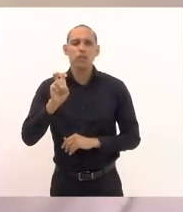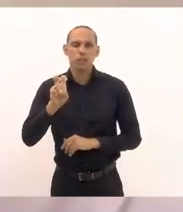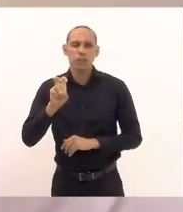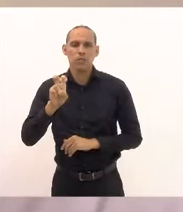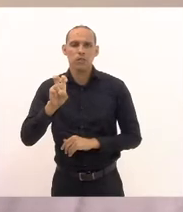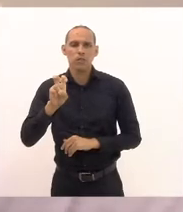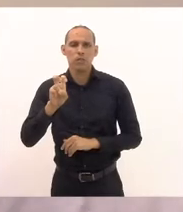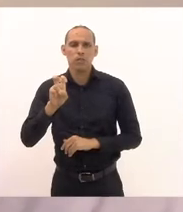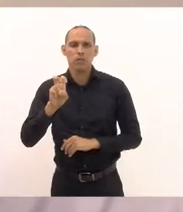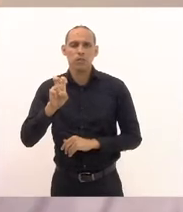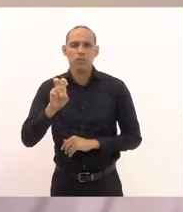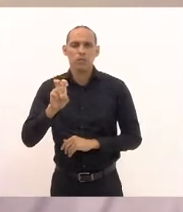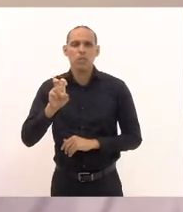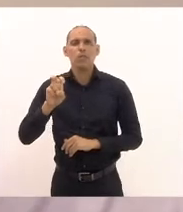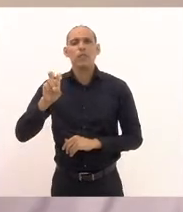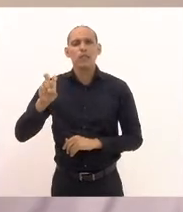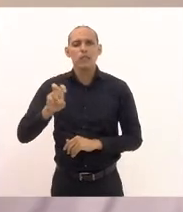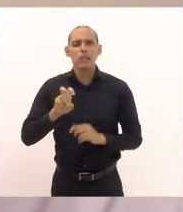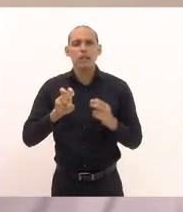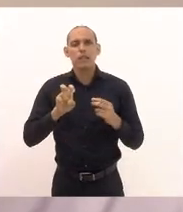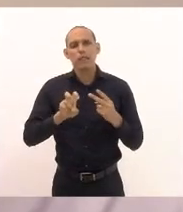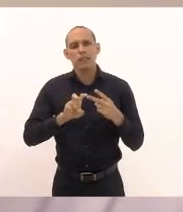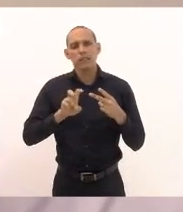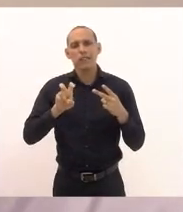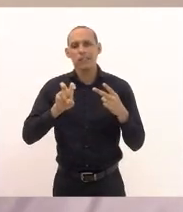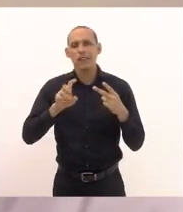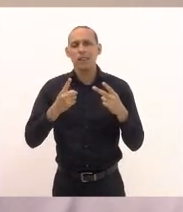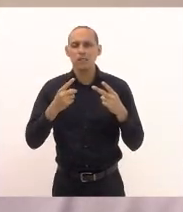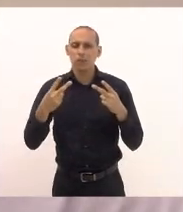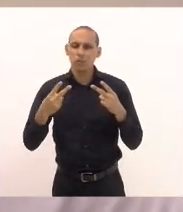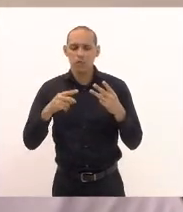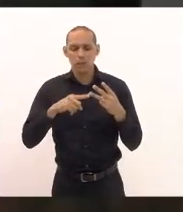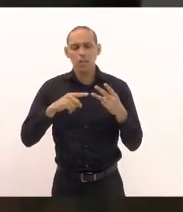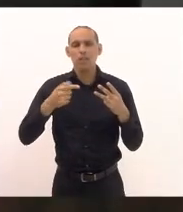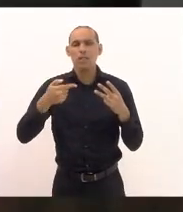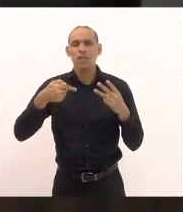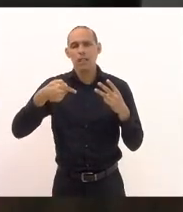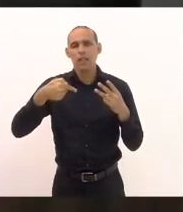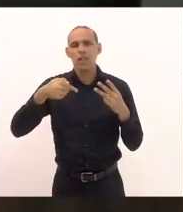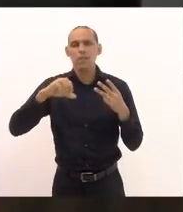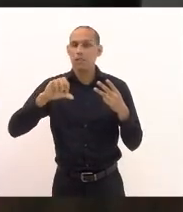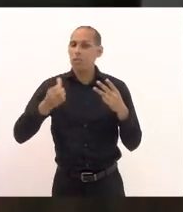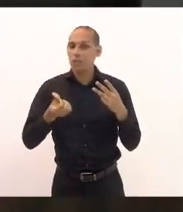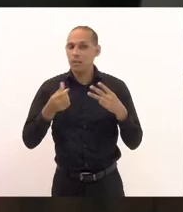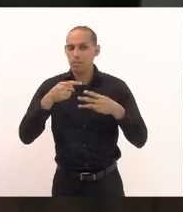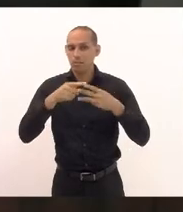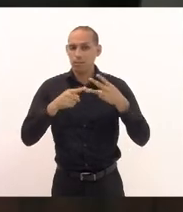485, 512 e 769. Abstenção. 796.